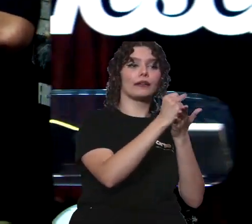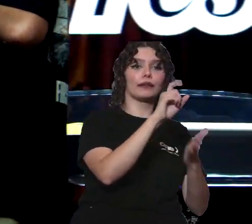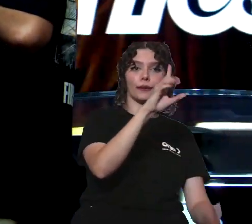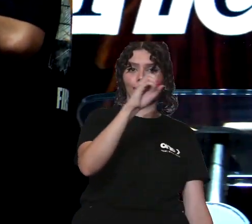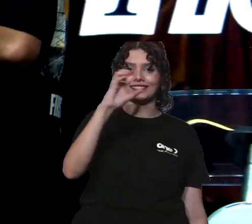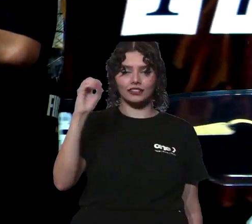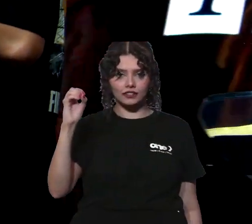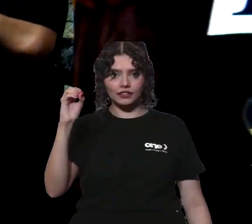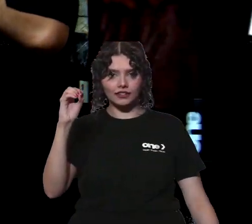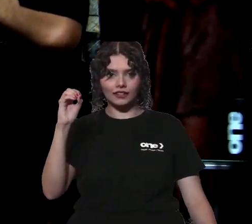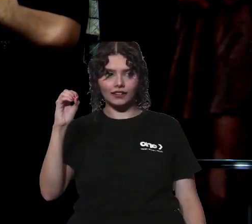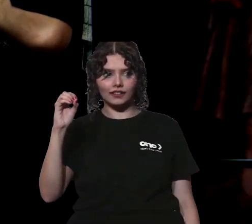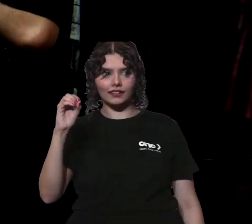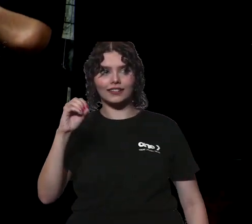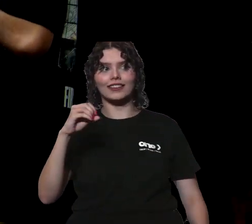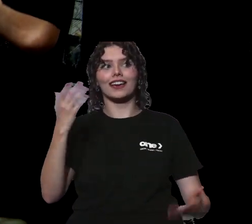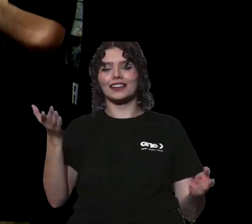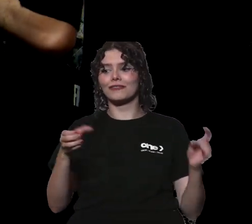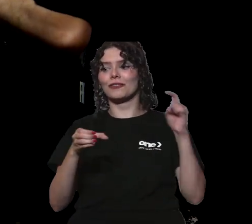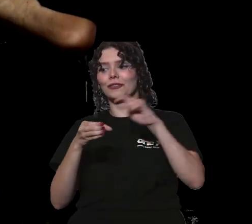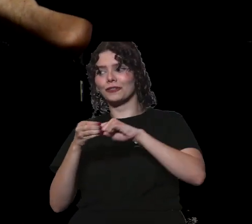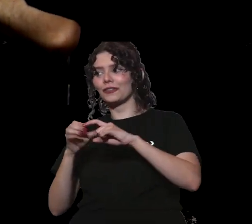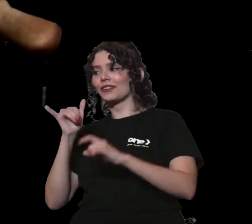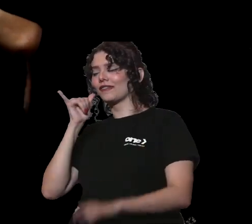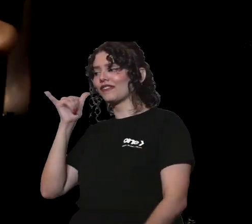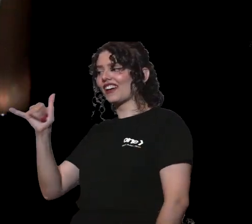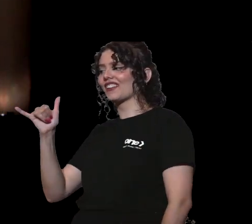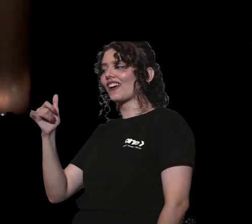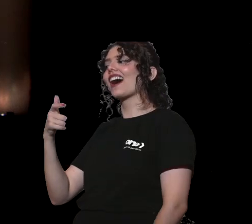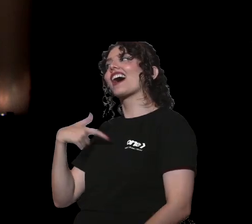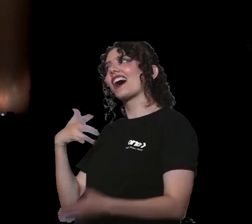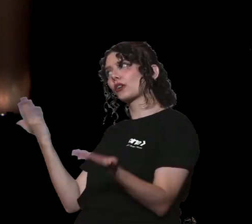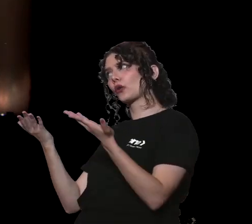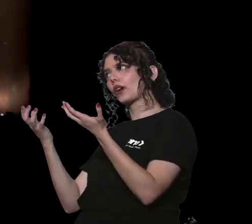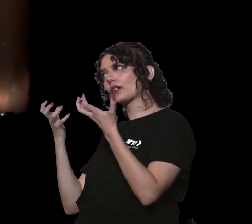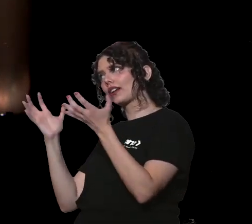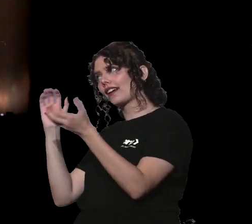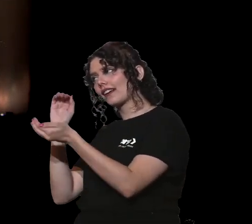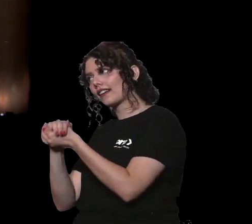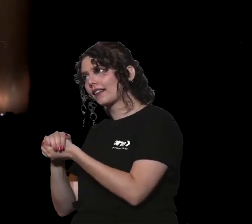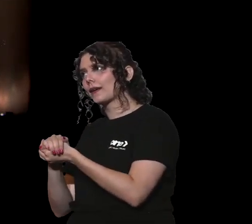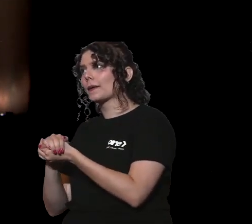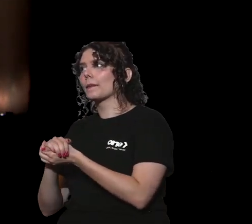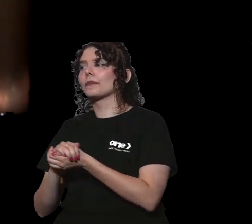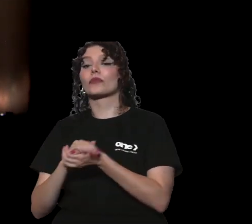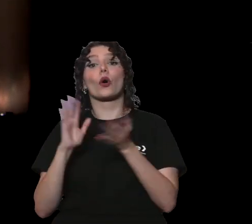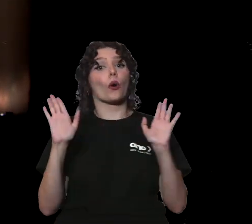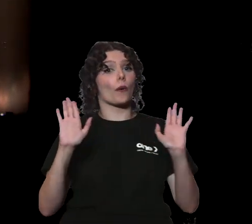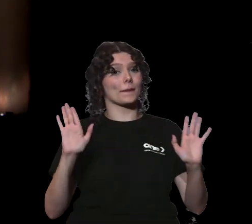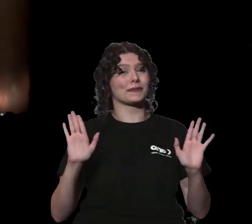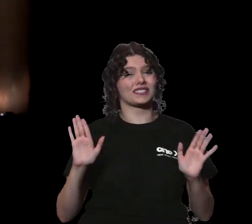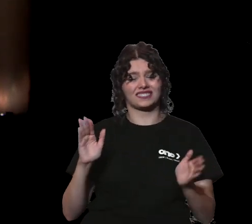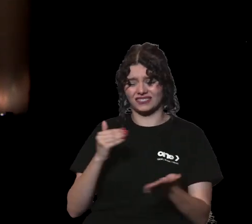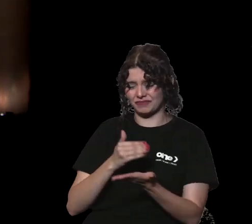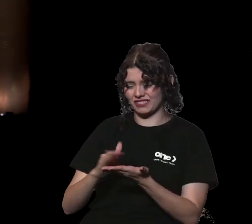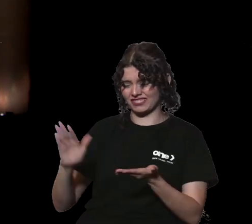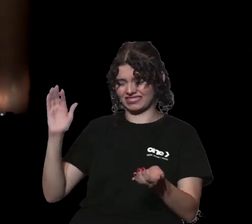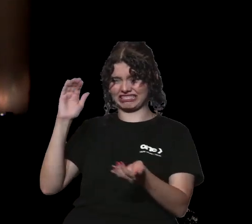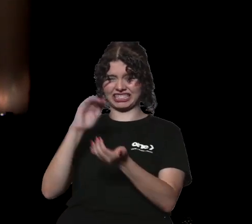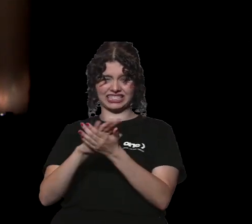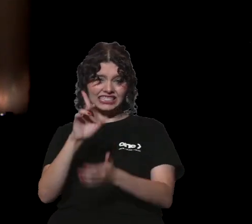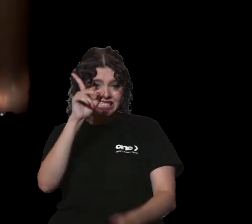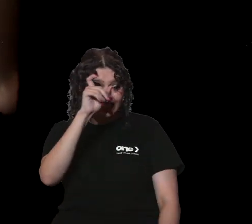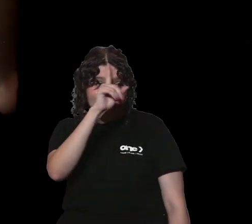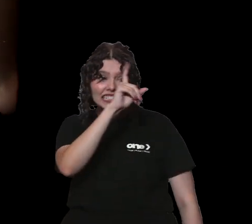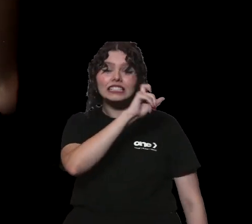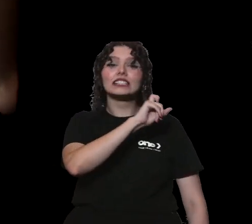eu casar com a tua filha. E aí eles casam. Mas olha só como o casamento começa conturbado, com